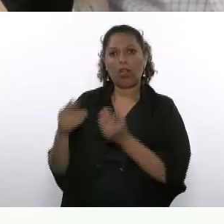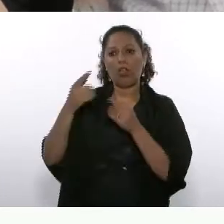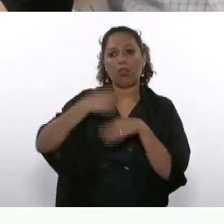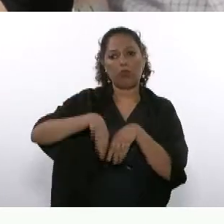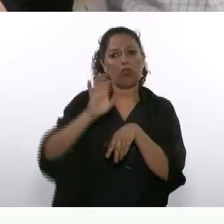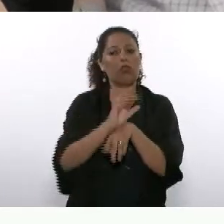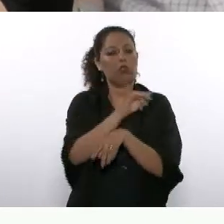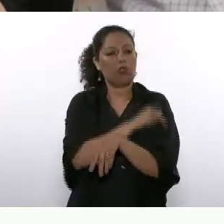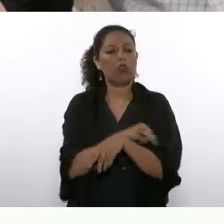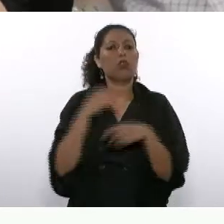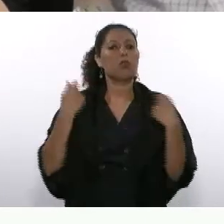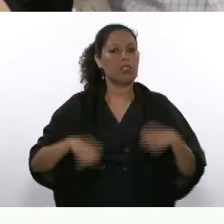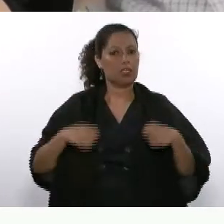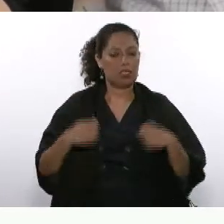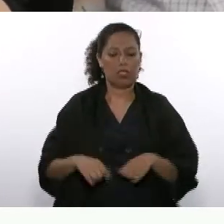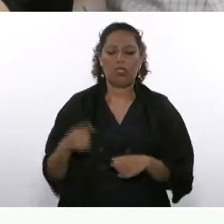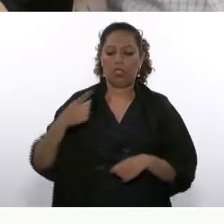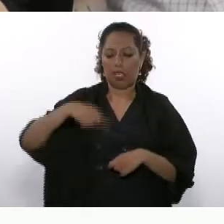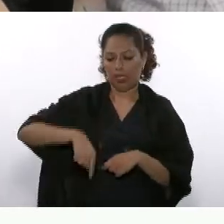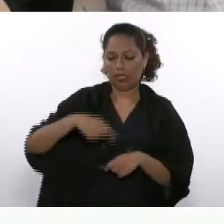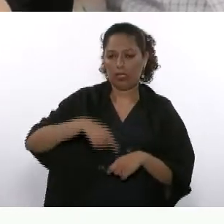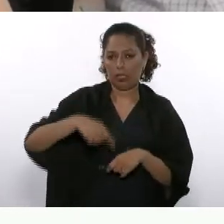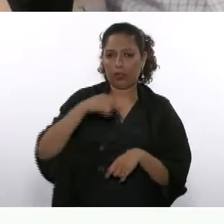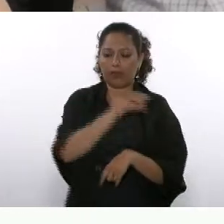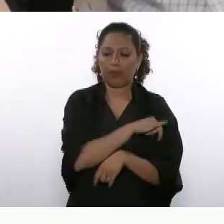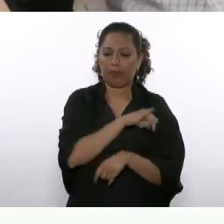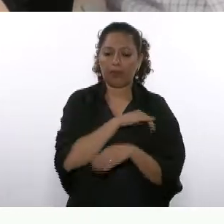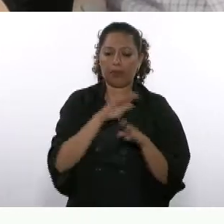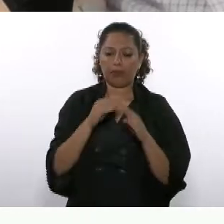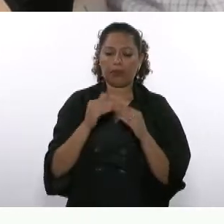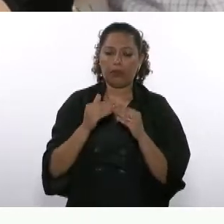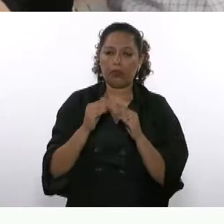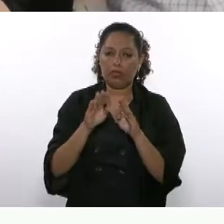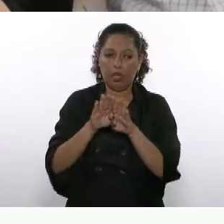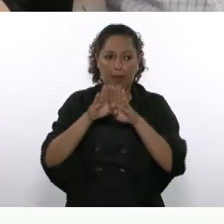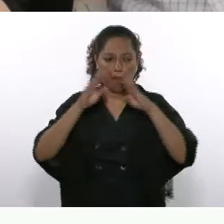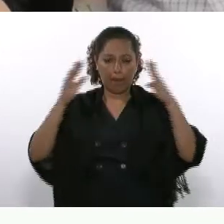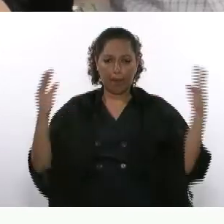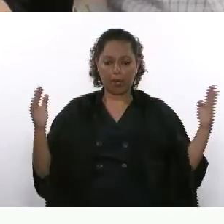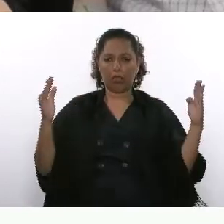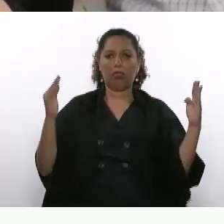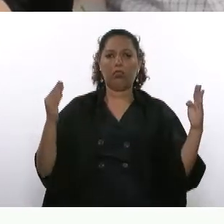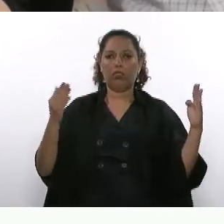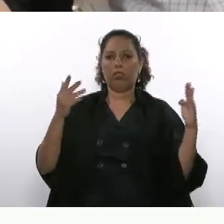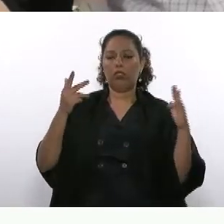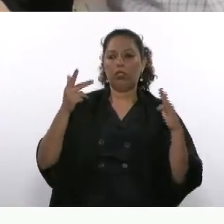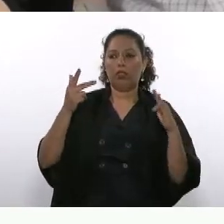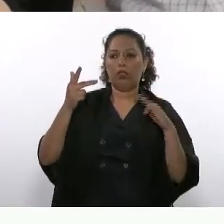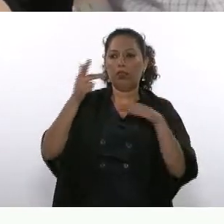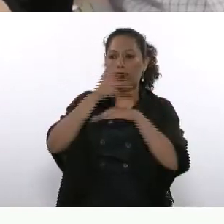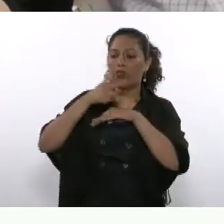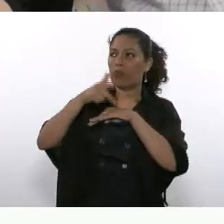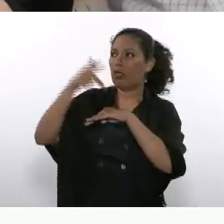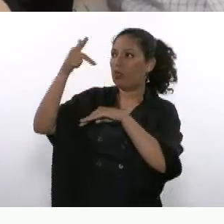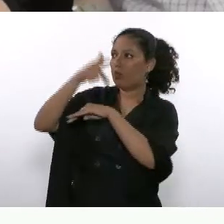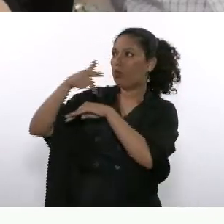Rio de Janeiro realmente é a porta de entrada do Brasil, mas ele é distante. Se ele não estiver nos principais